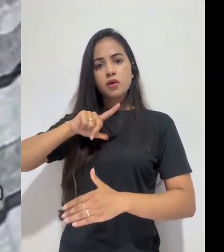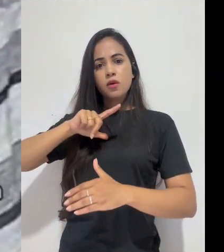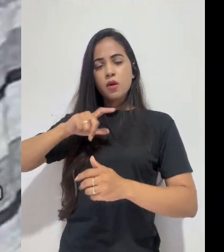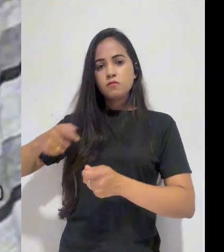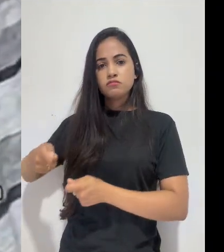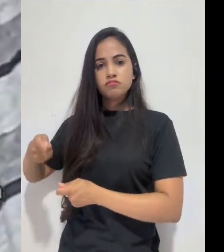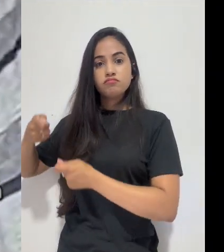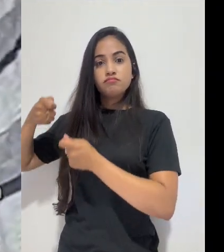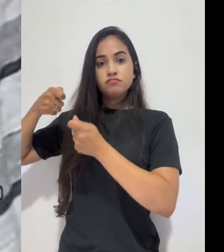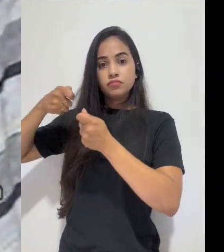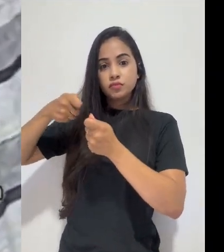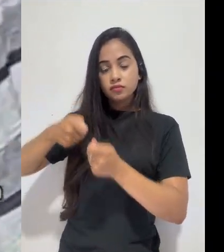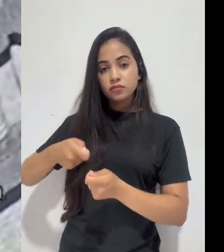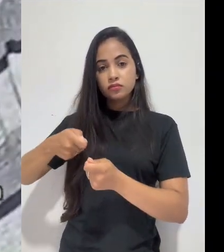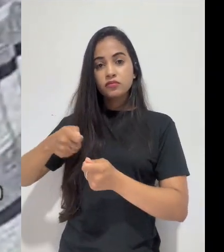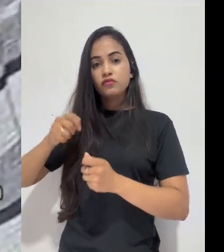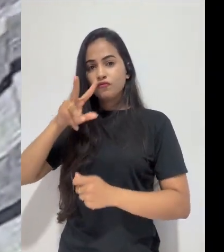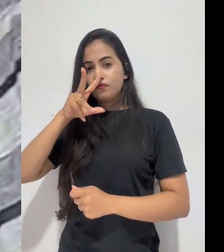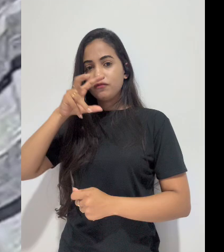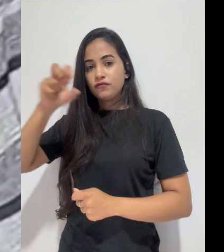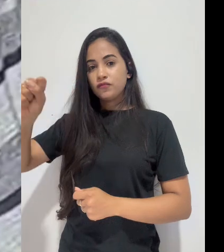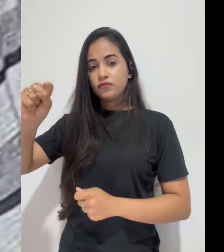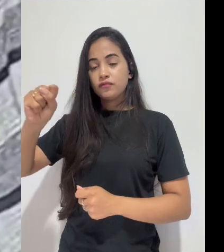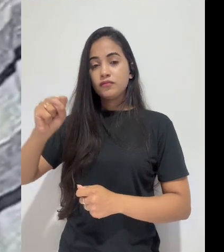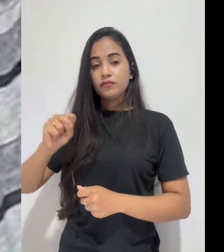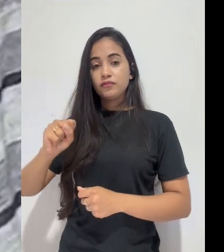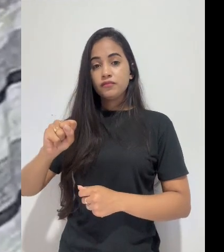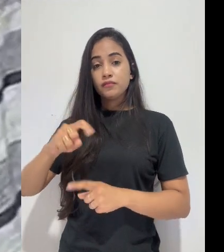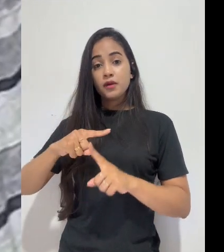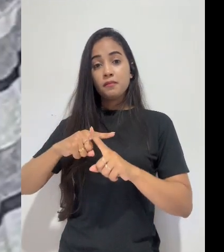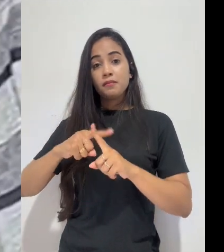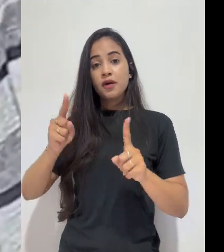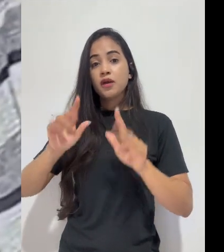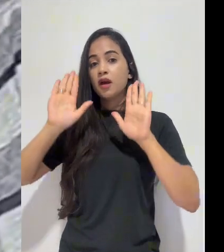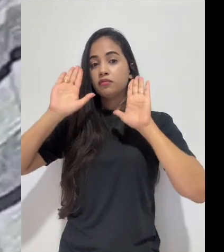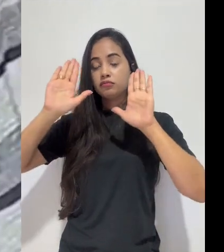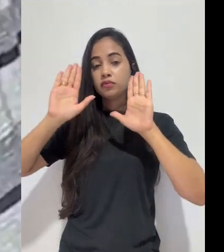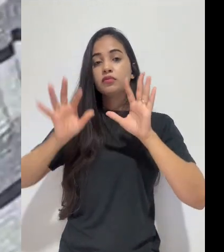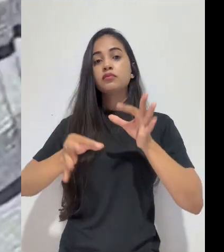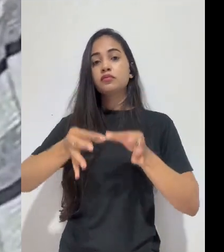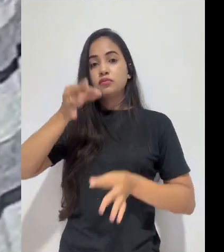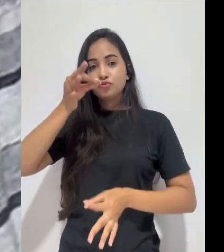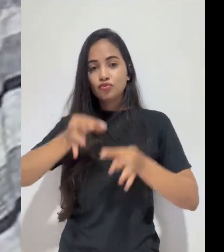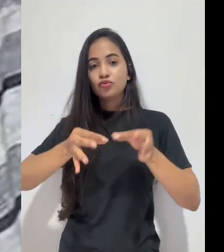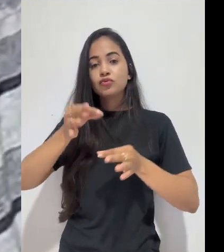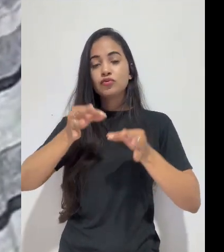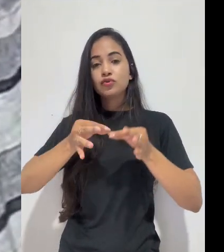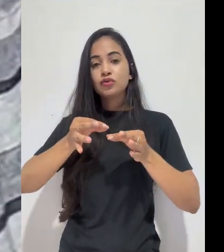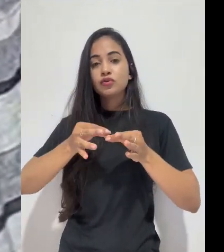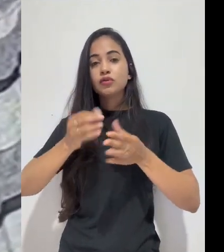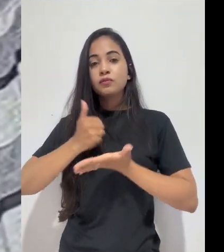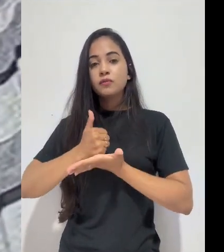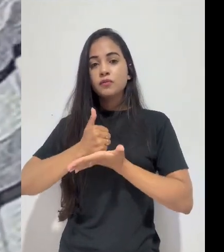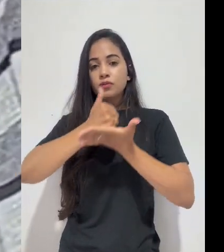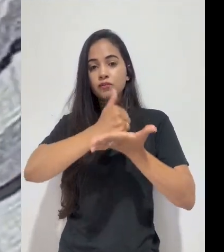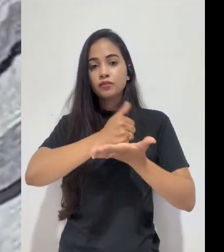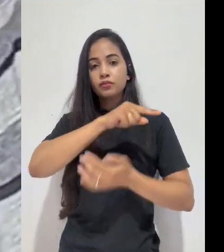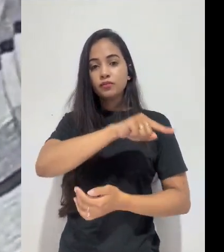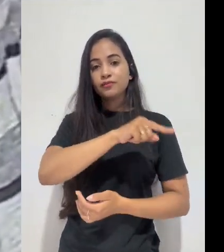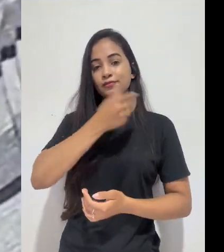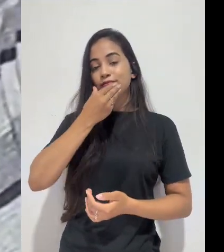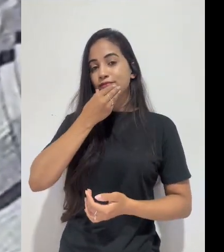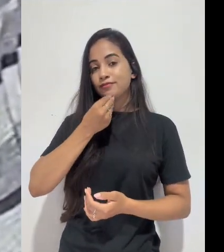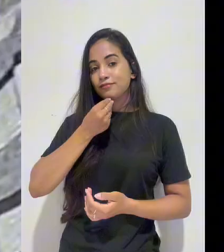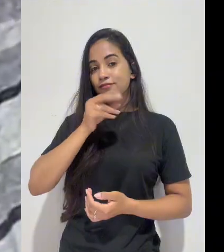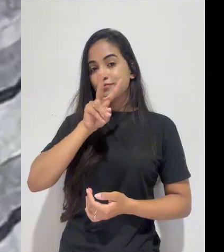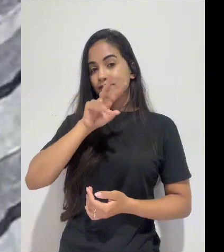na política, manda na saúde, manda tudo, tá ligado? Então ainda bem que a justiça prevaleceu. A gente